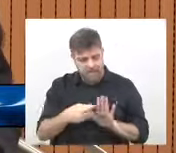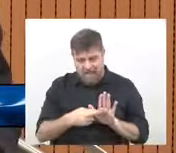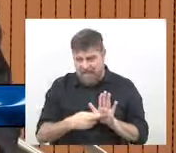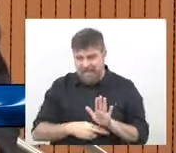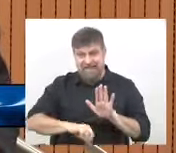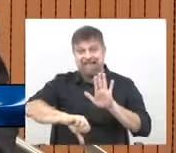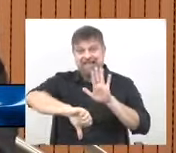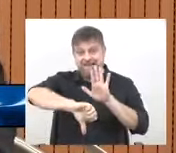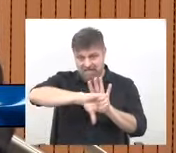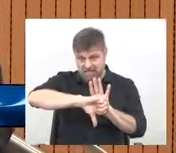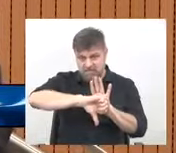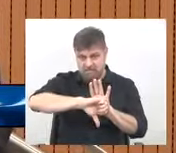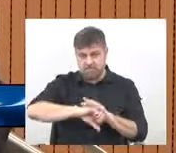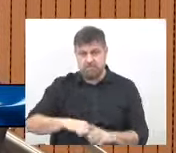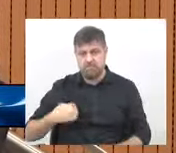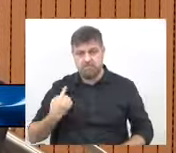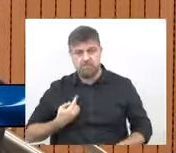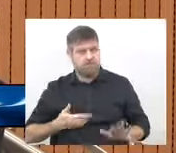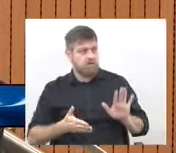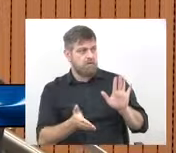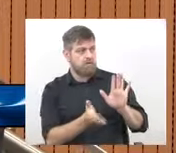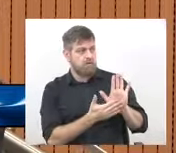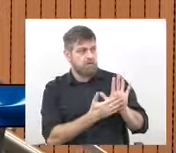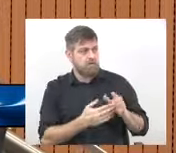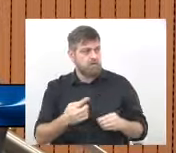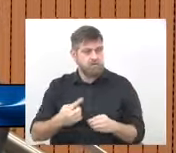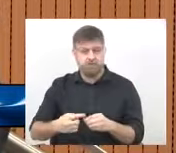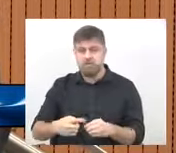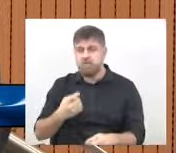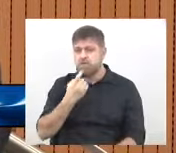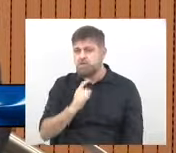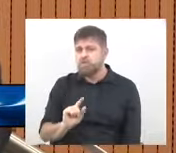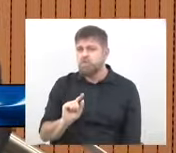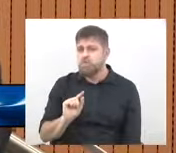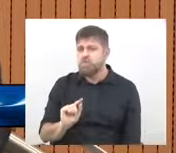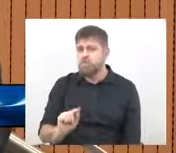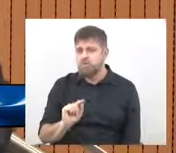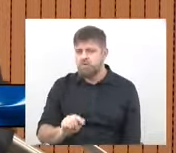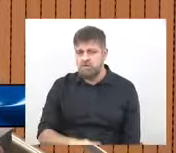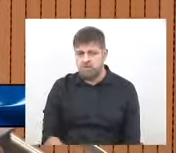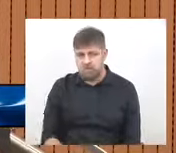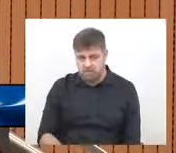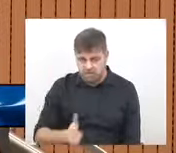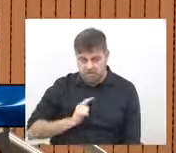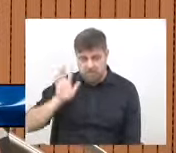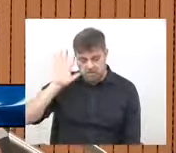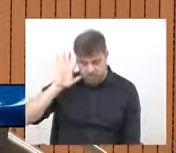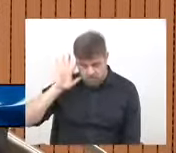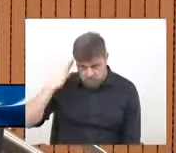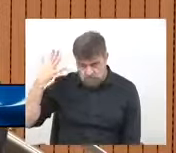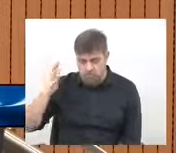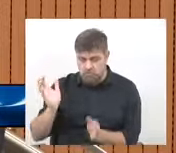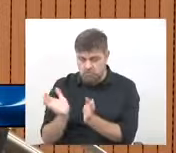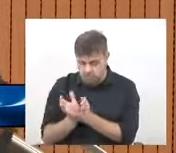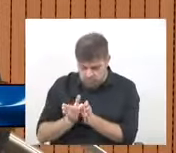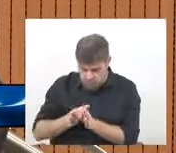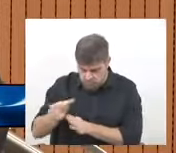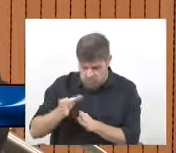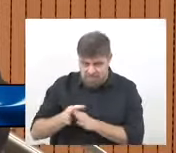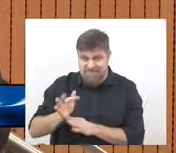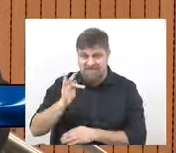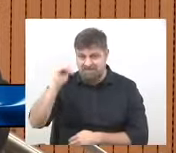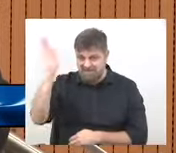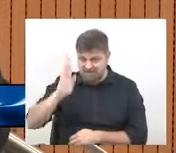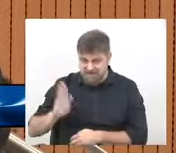ambiental. E o que nós estamos propondo na nossa cidade, que, apesar da resolução do Conselho Federal